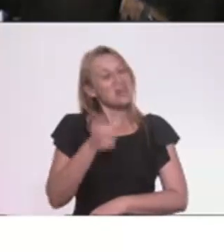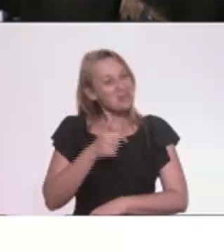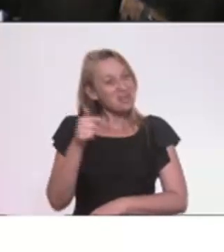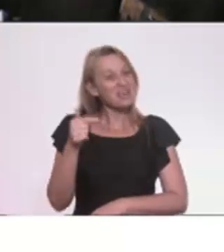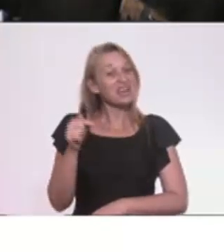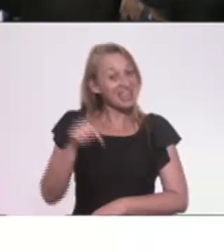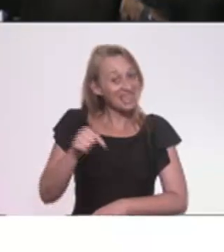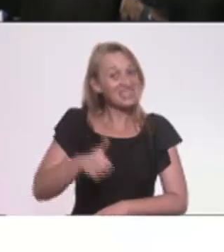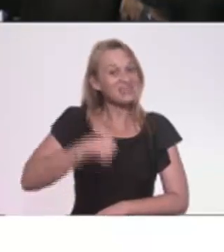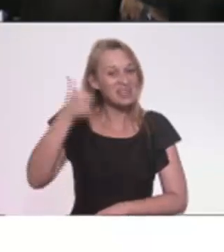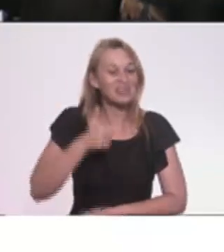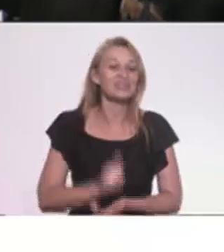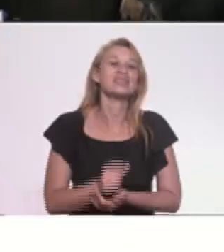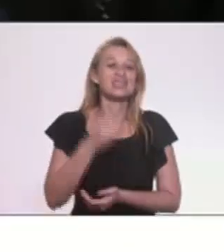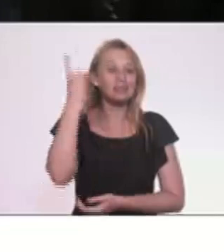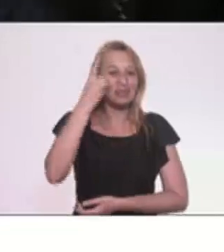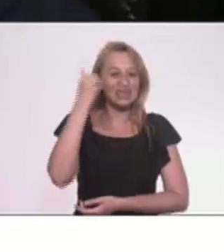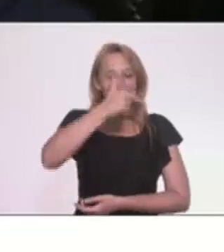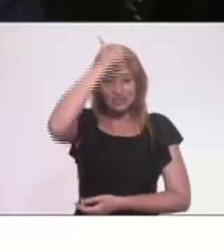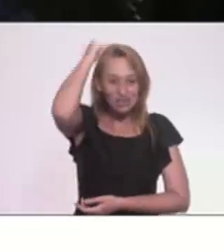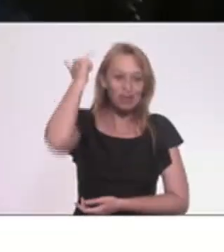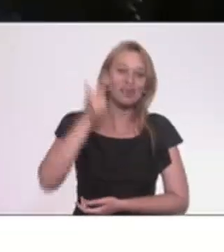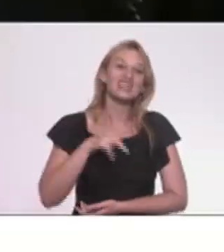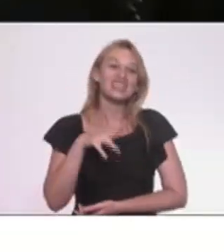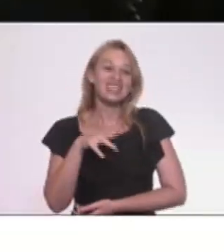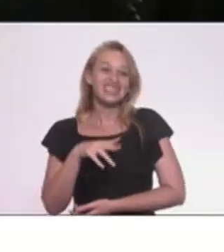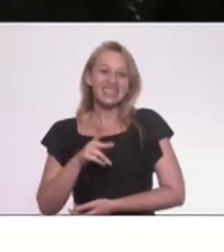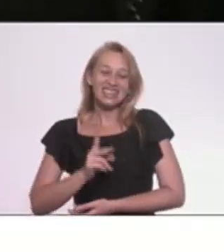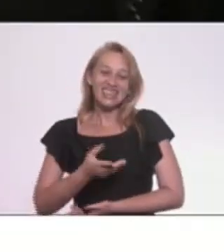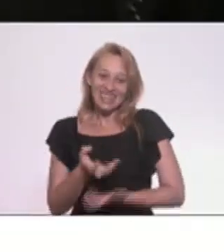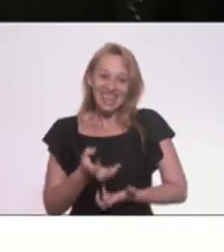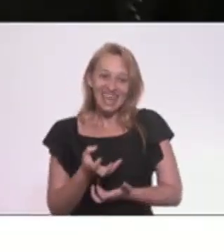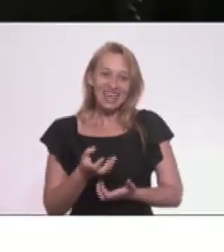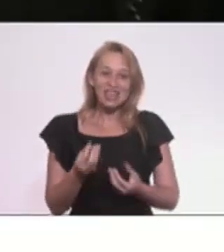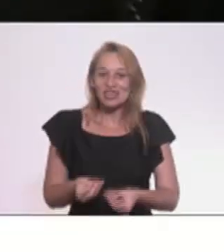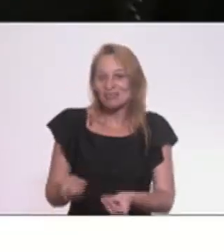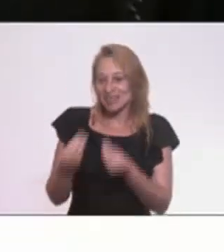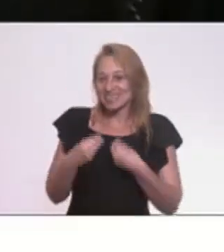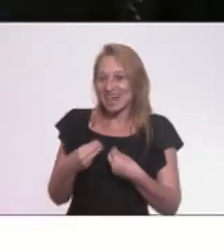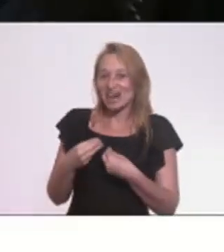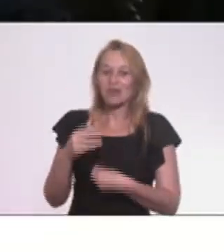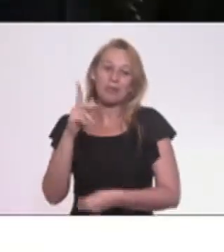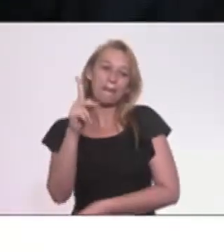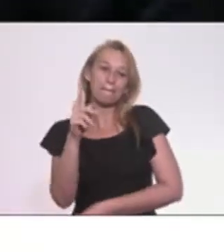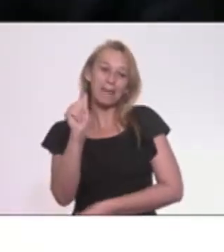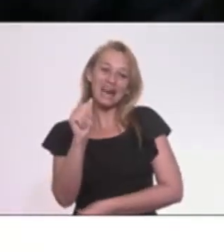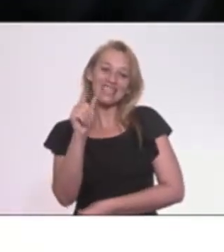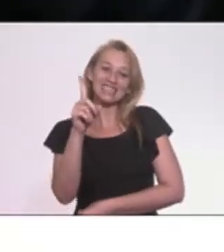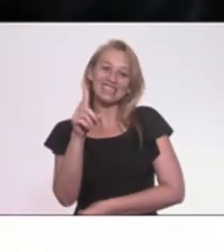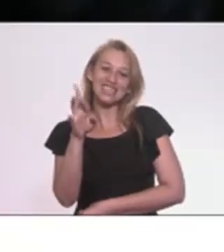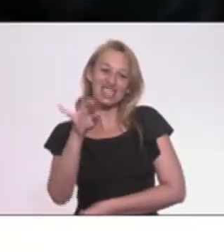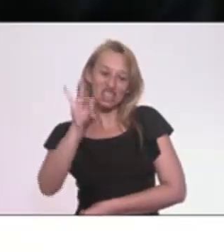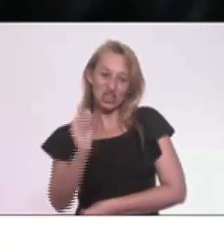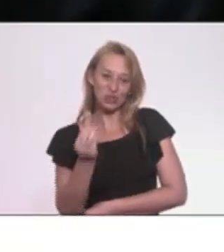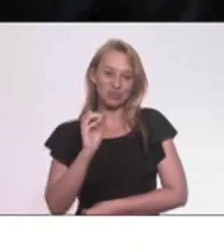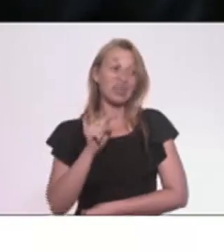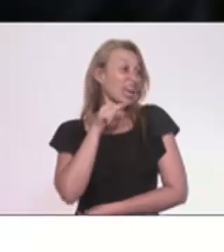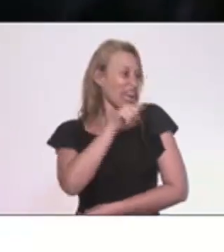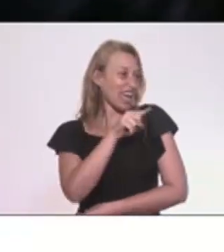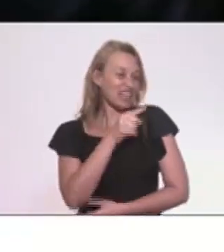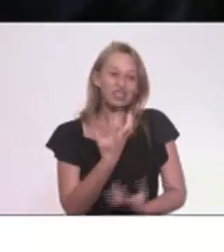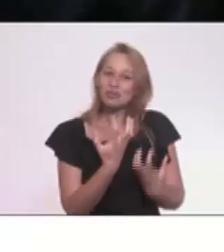não era legal, O não. deputado Luiz Paulo, ele sempre Bruno- quer me dar um padrinho, né? O novo é melhor. Ele mesmo